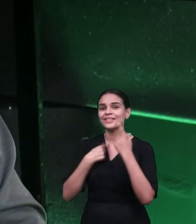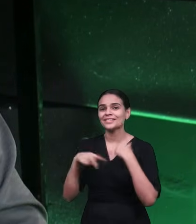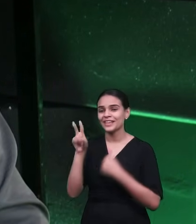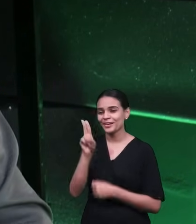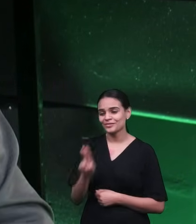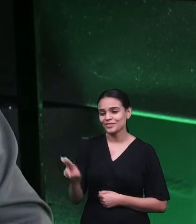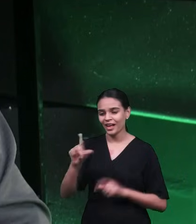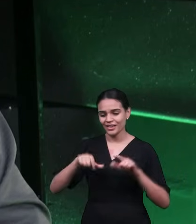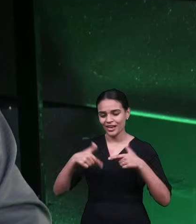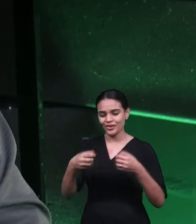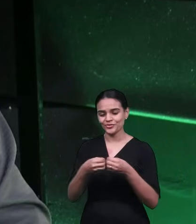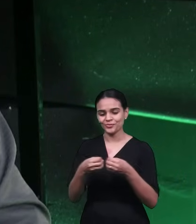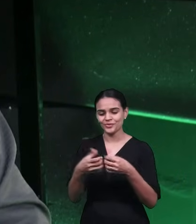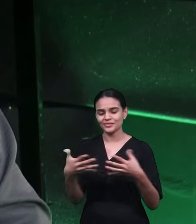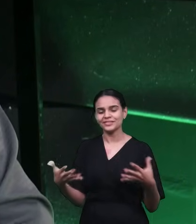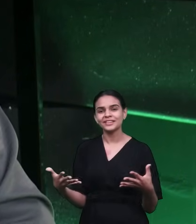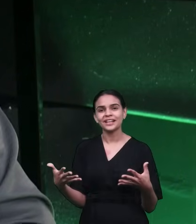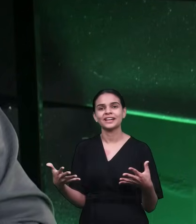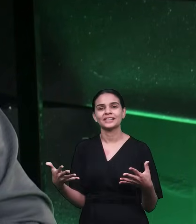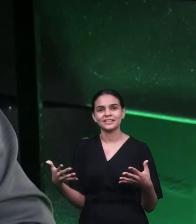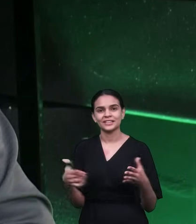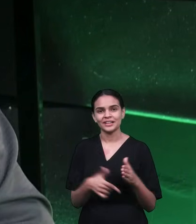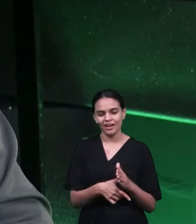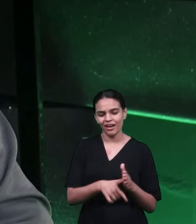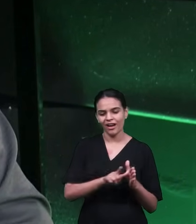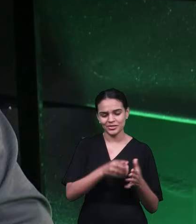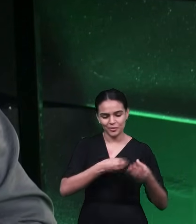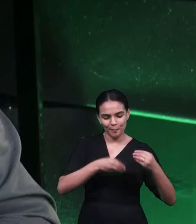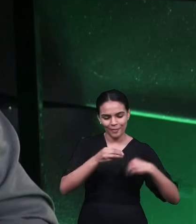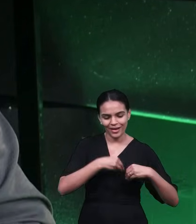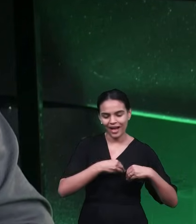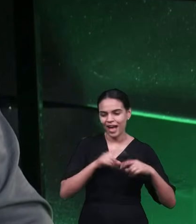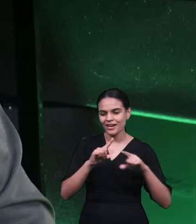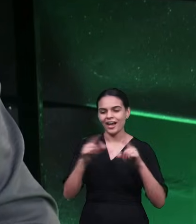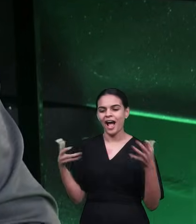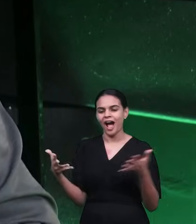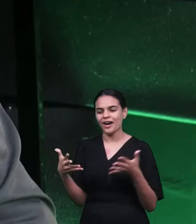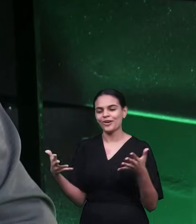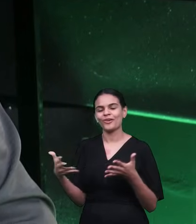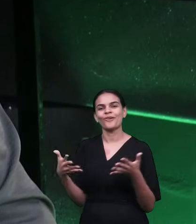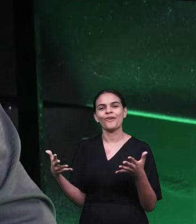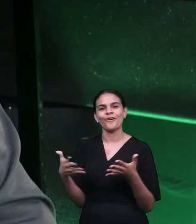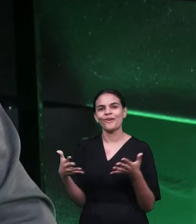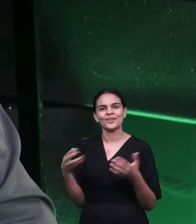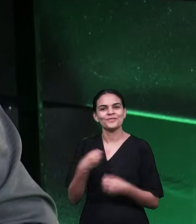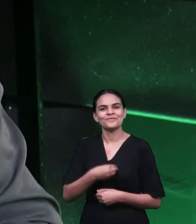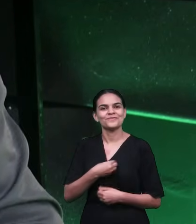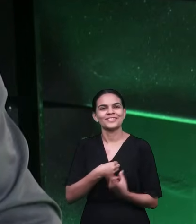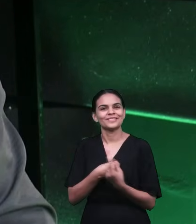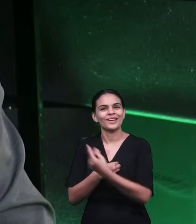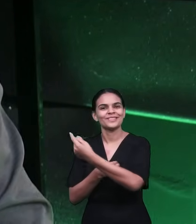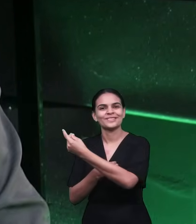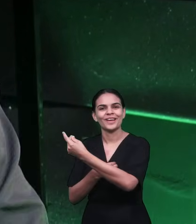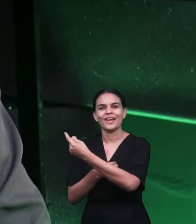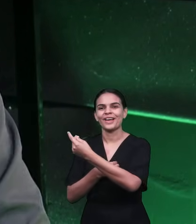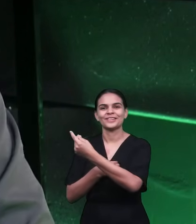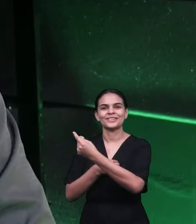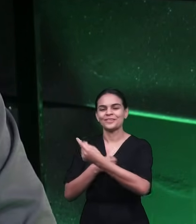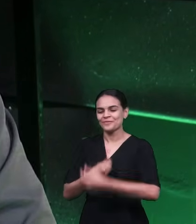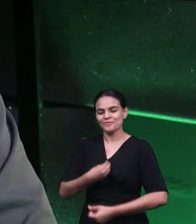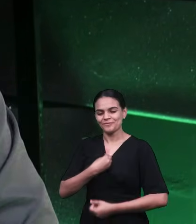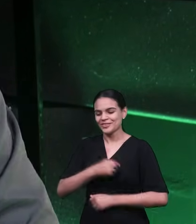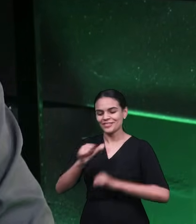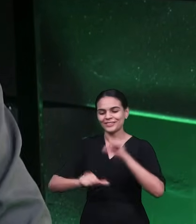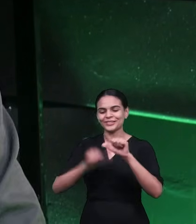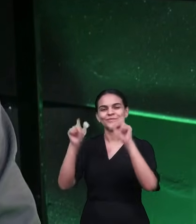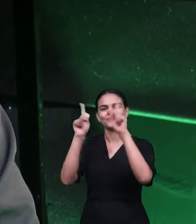morte, vai haver vida. Sim. Onde havia falta de paz, vai haver paz. Isso tudo vem do Senhor.